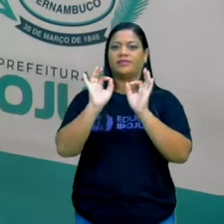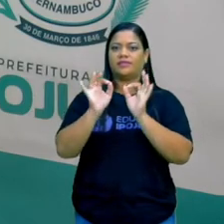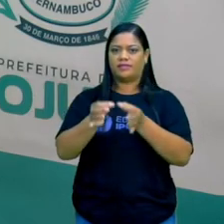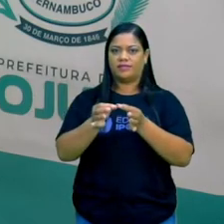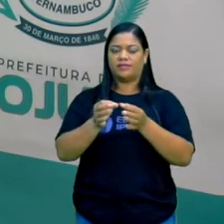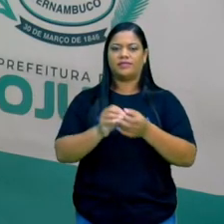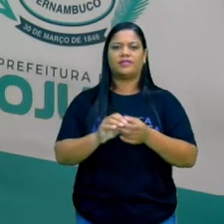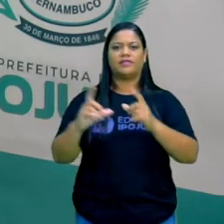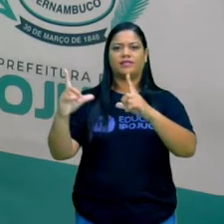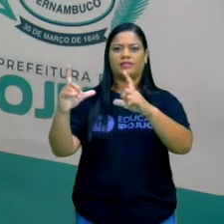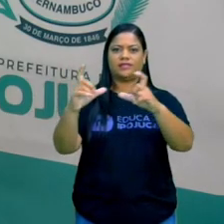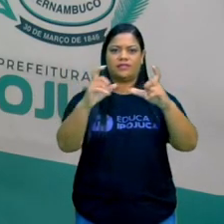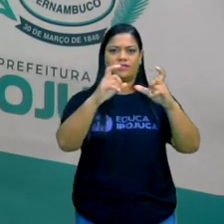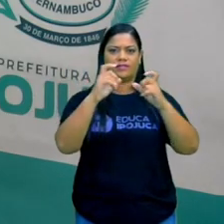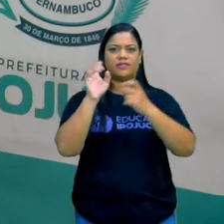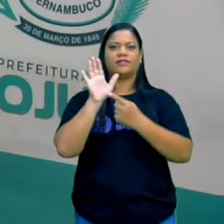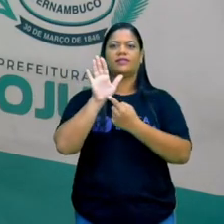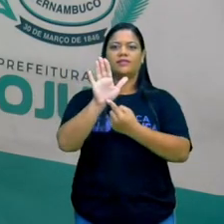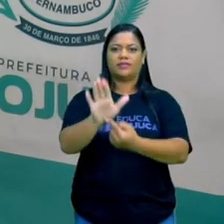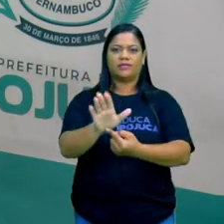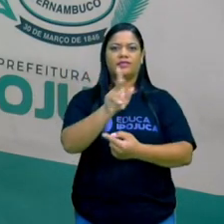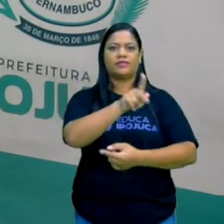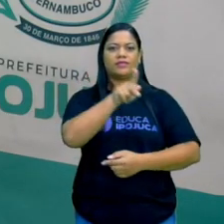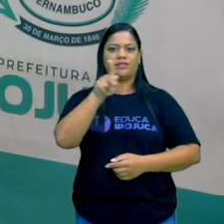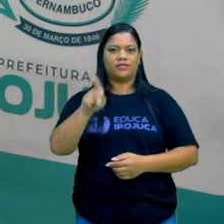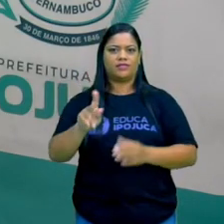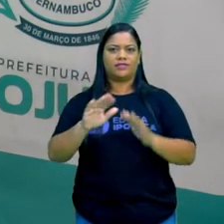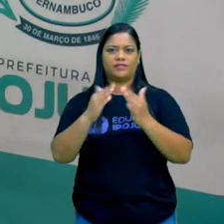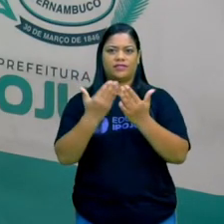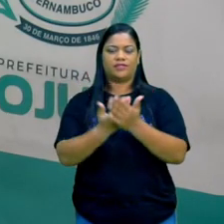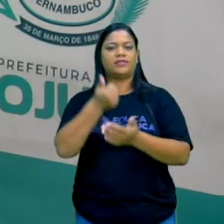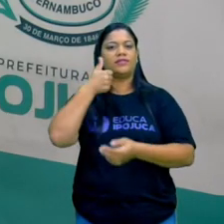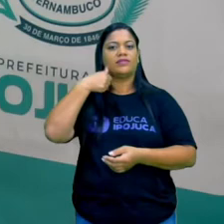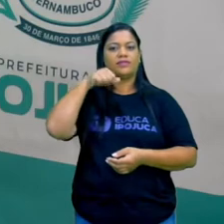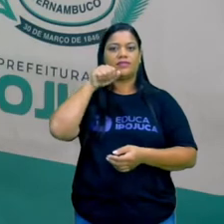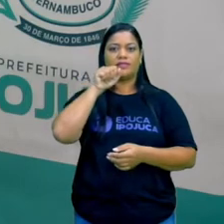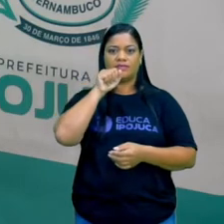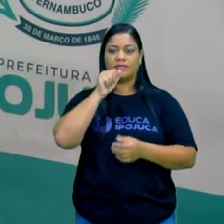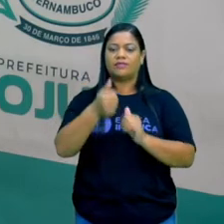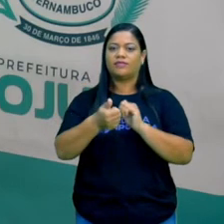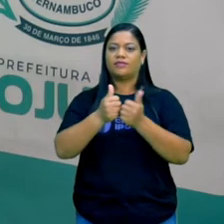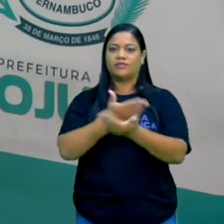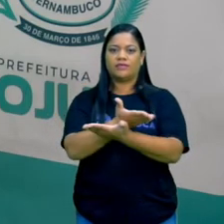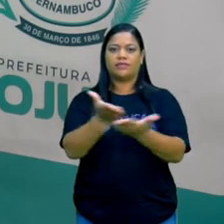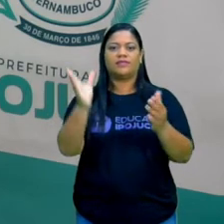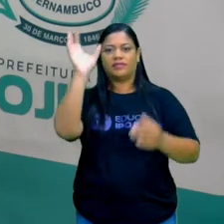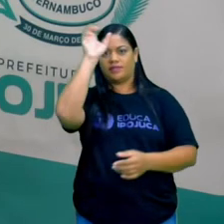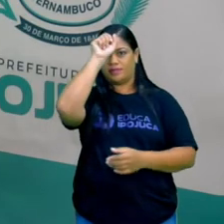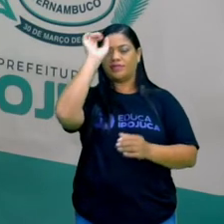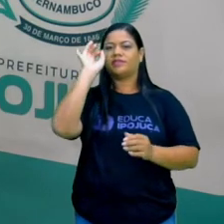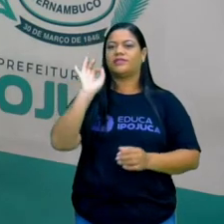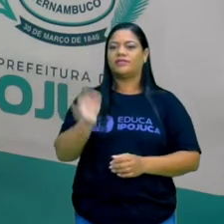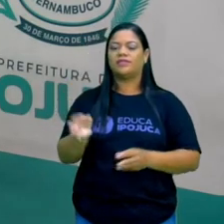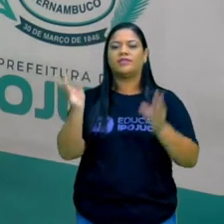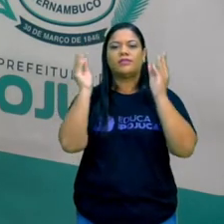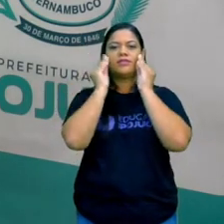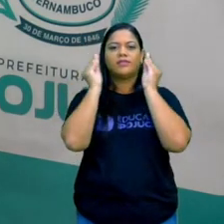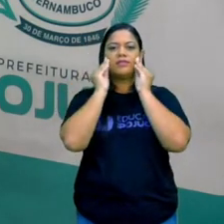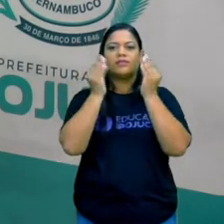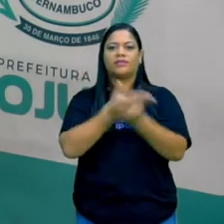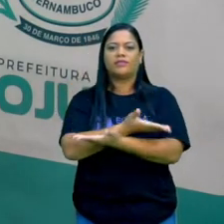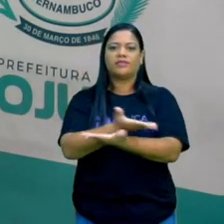Tira bastante foto e manda para sua professora. Mostra para sua mamãe os jogos que vocês aprenderam aqui, tá bom? Um